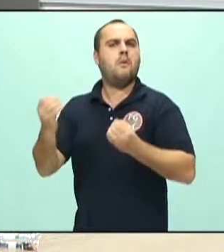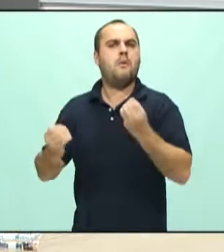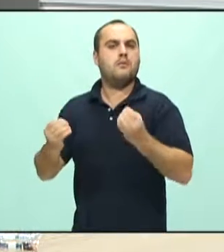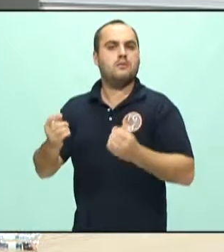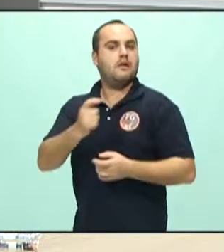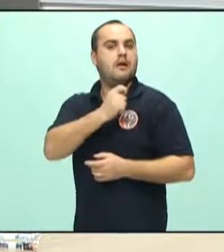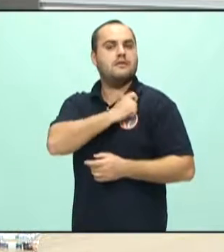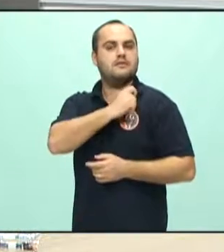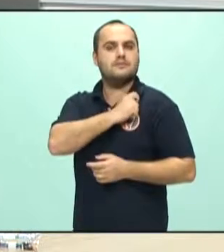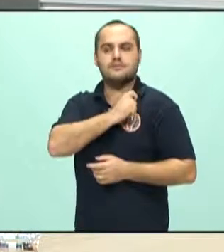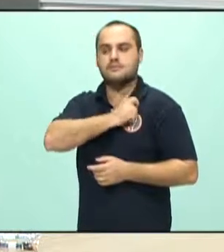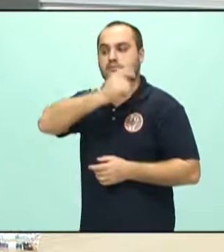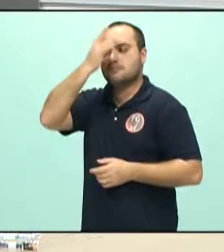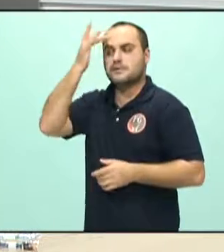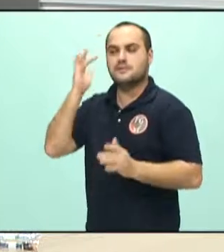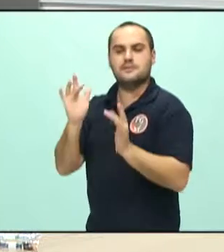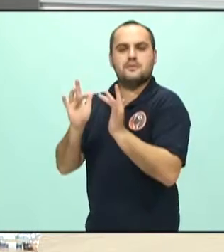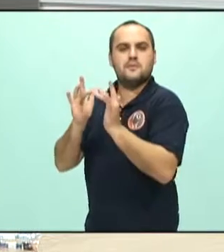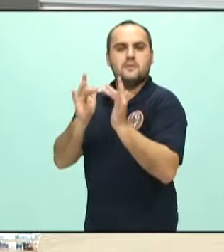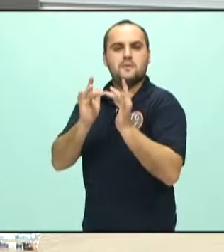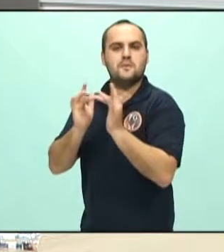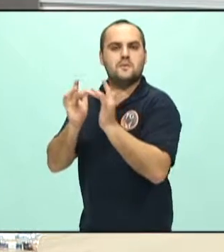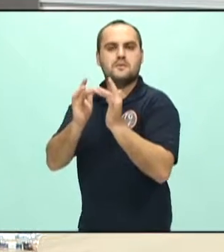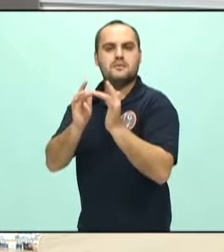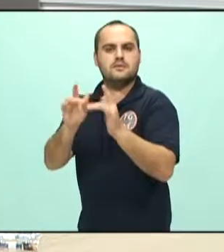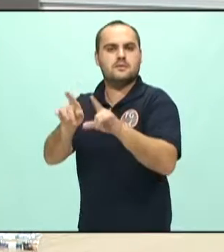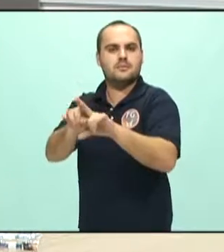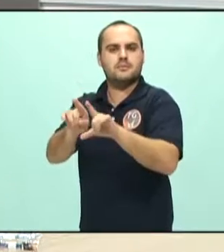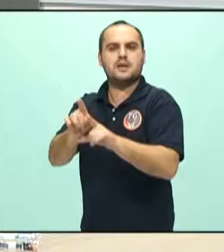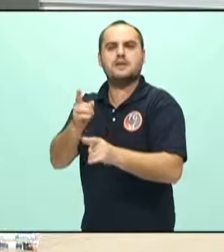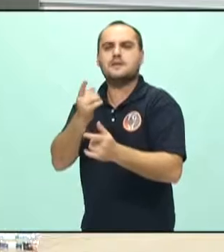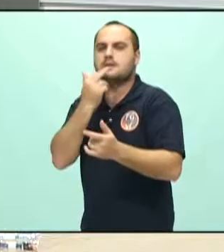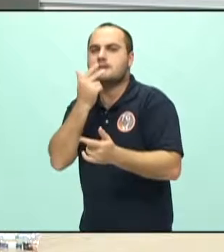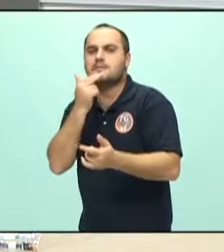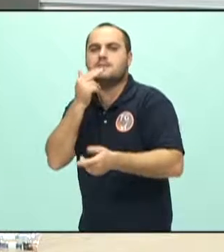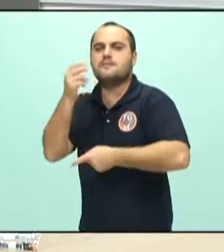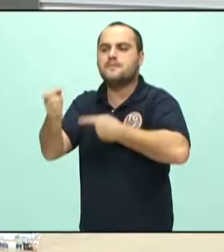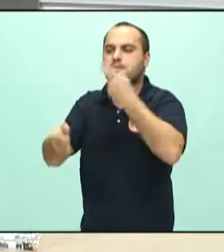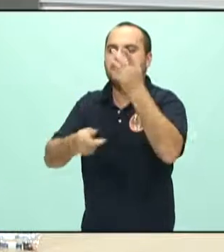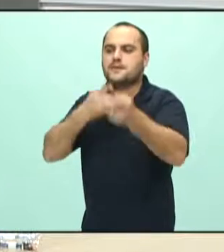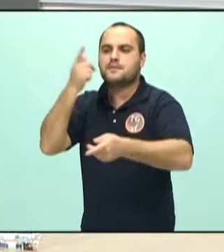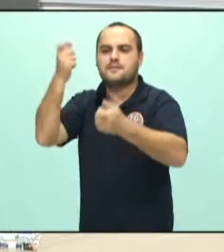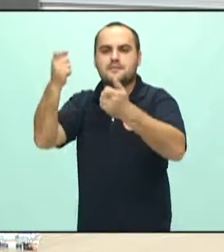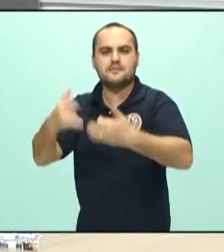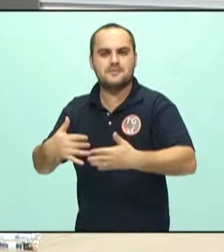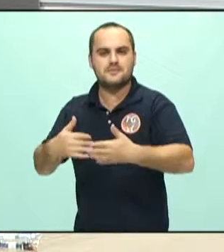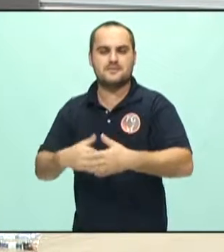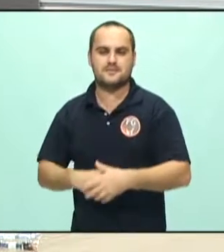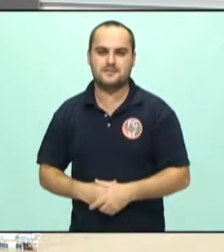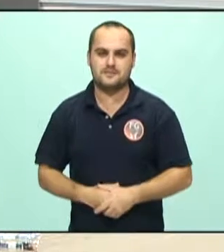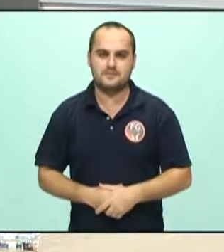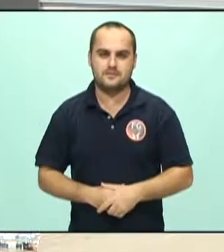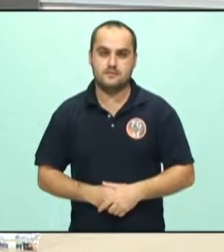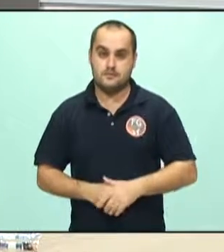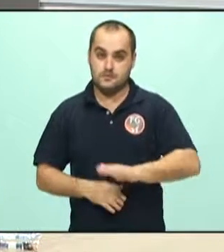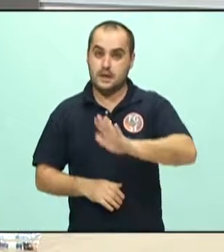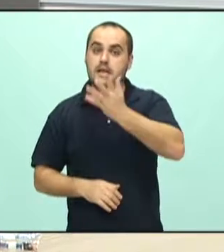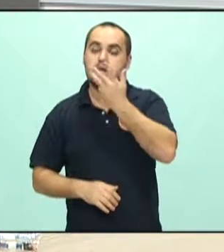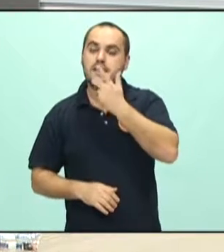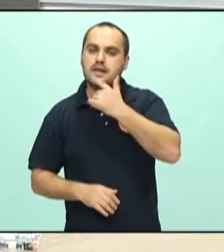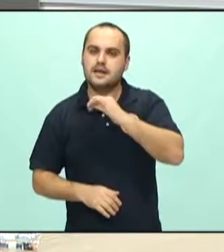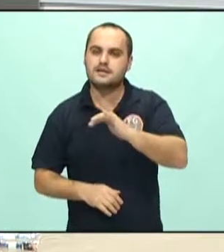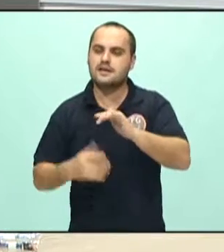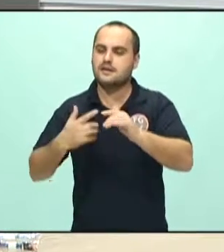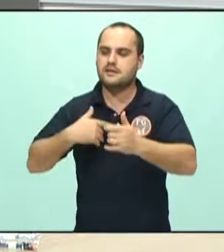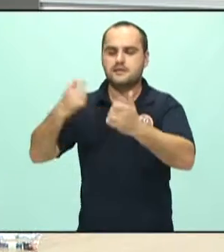e também no seu agir se eu falar né é muitas de forma lúdica para as crianças a gente